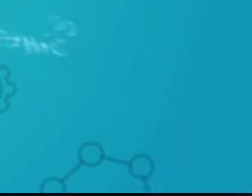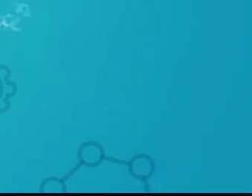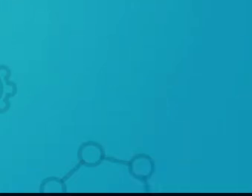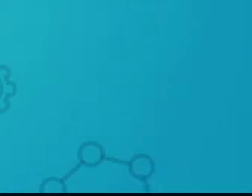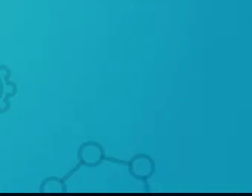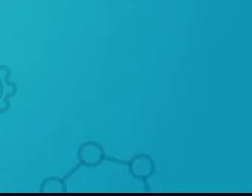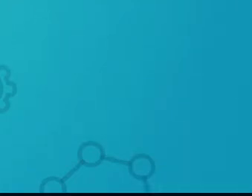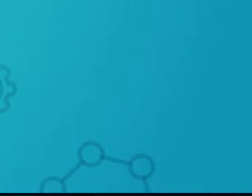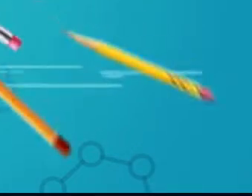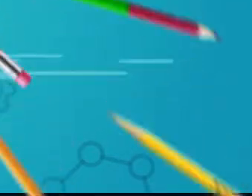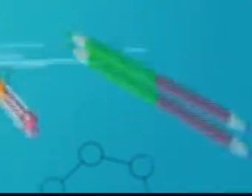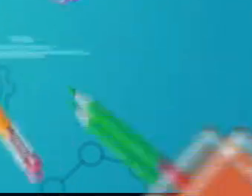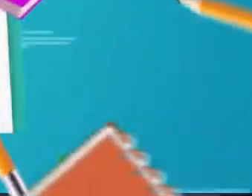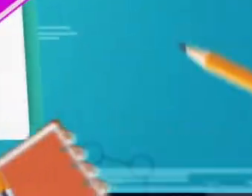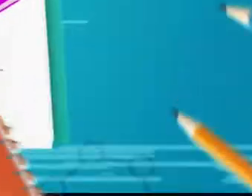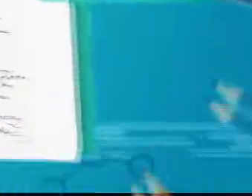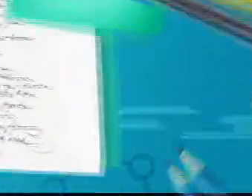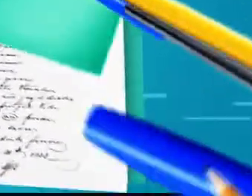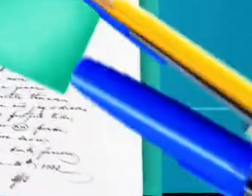o